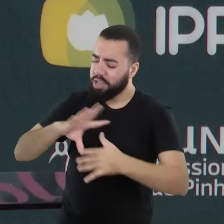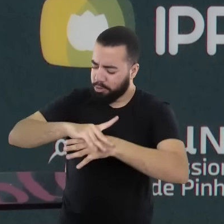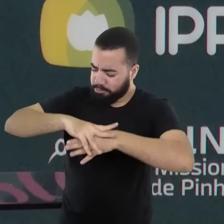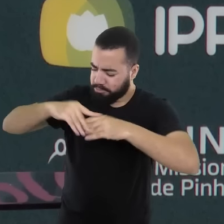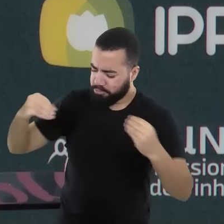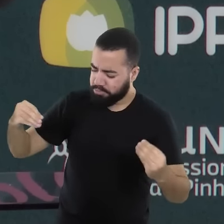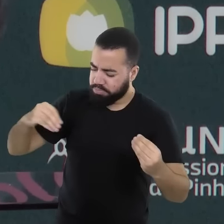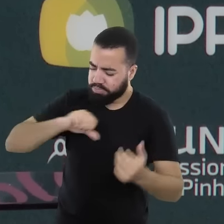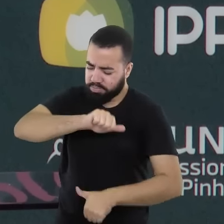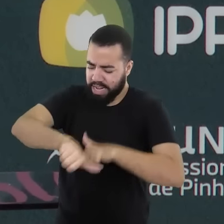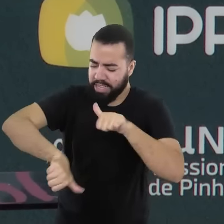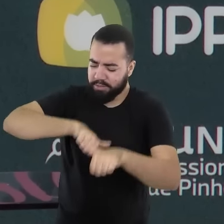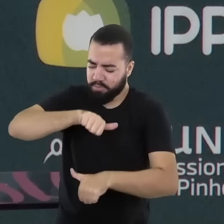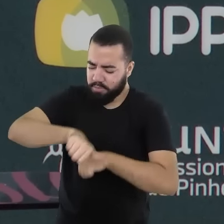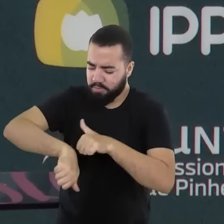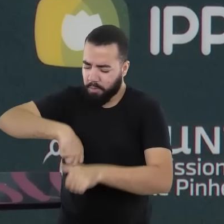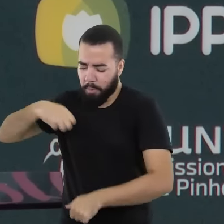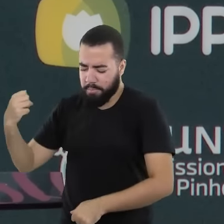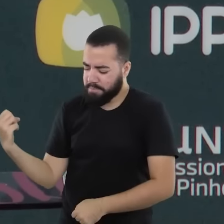Restauração completa,